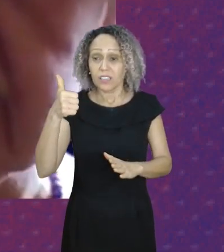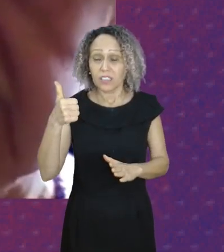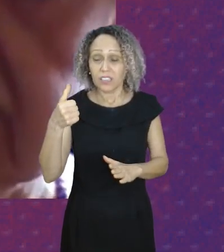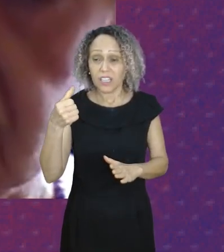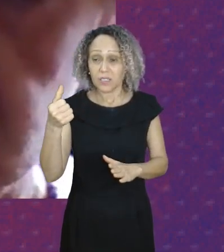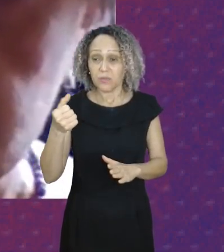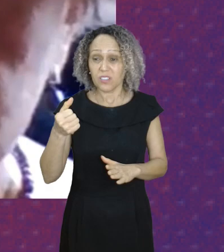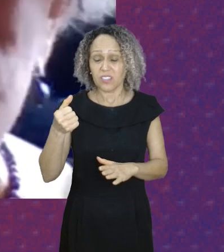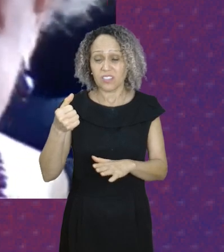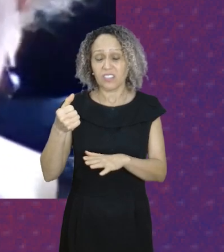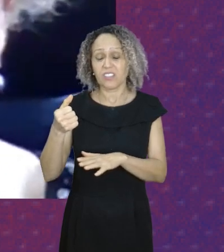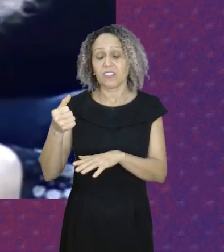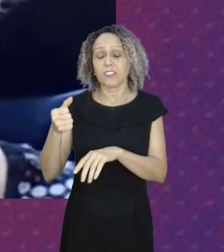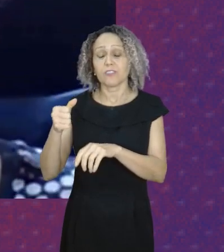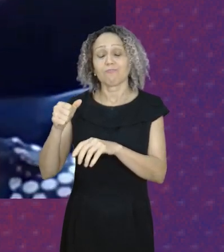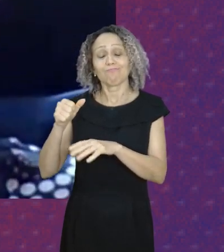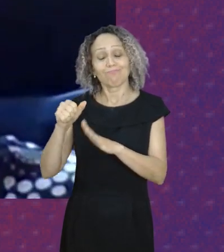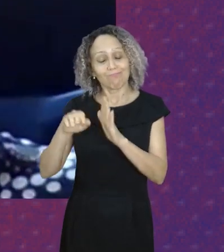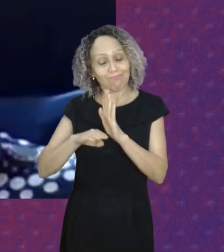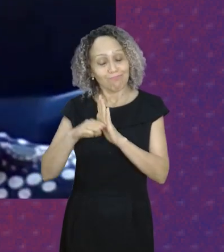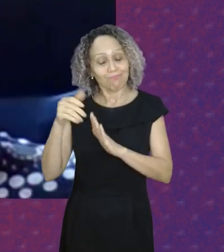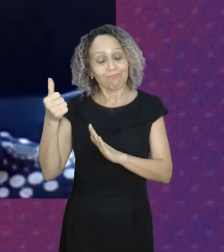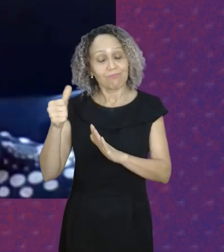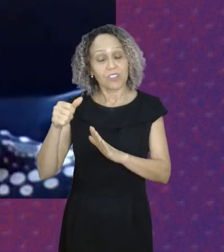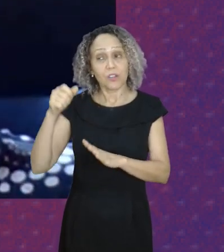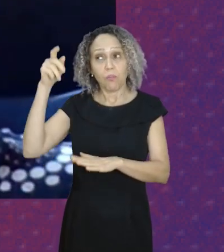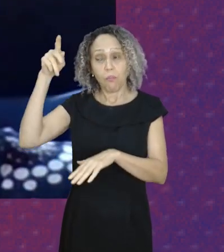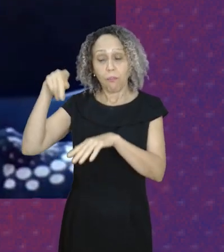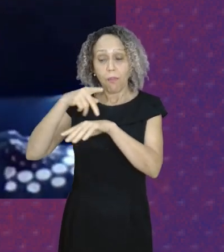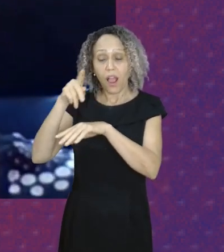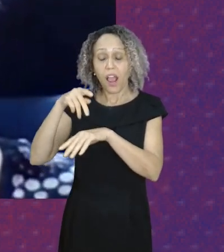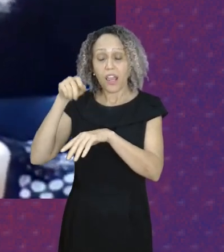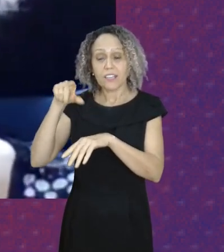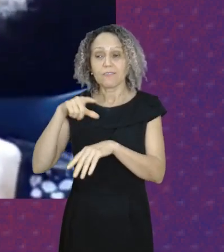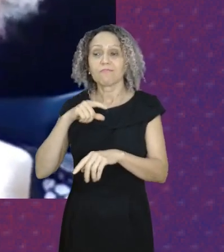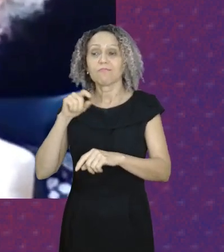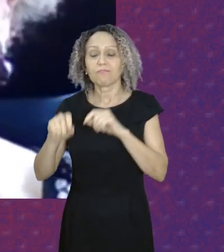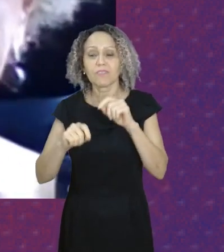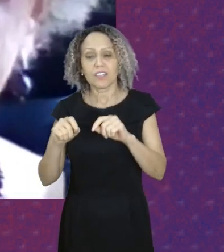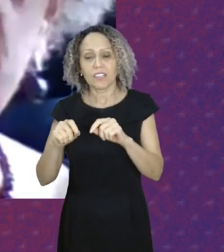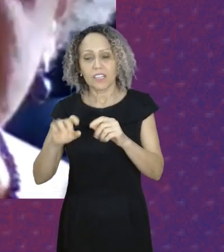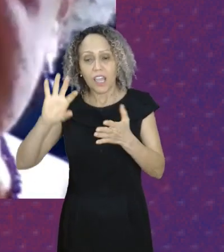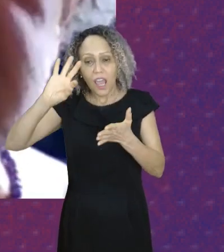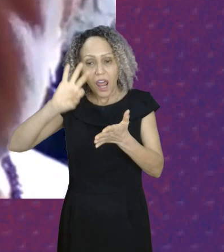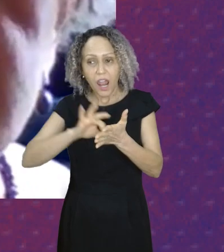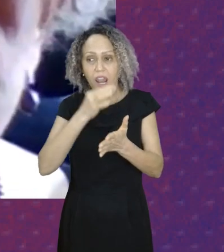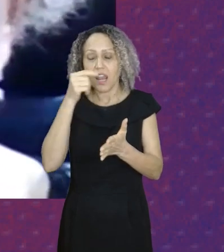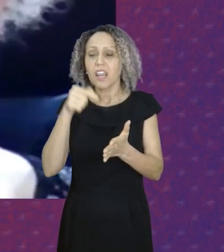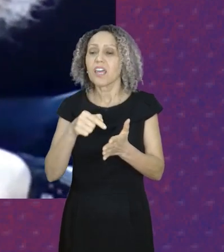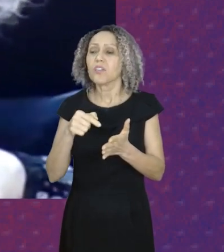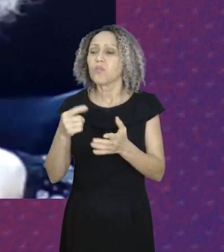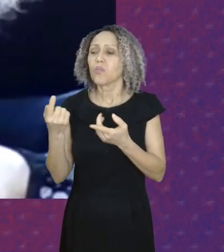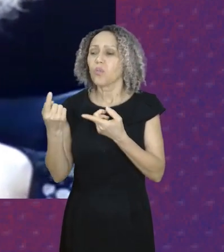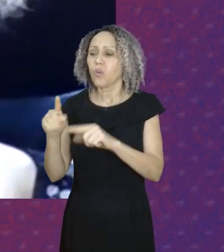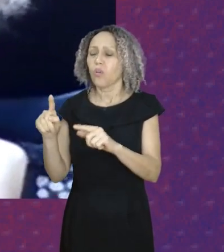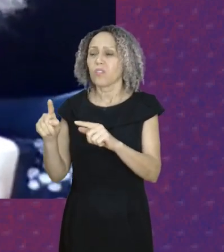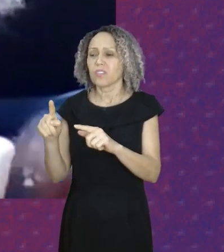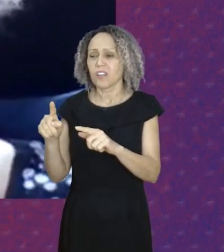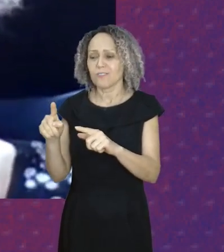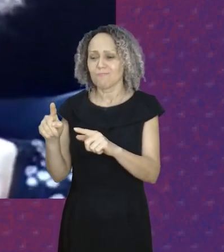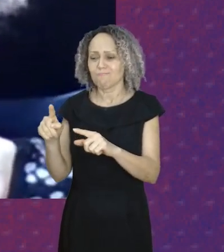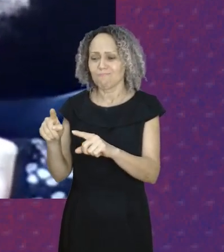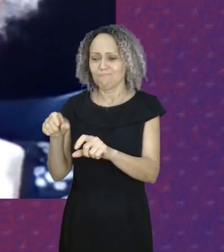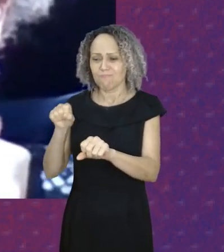pela presidenta Dilma, em 2015, a sancionar a lei do feminicídio, que